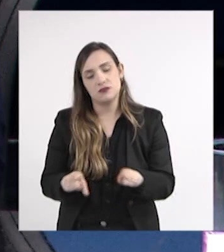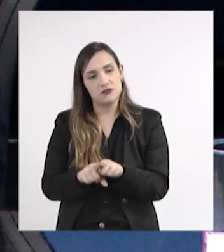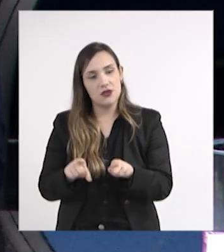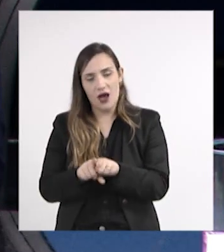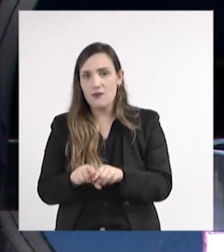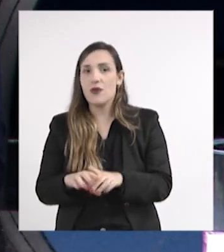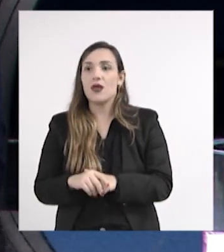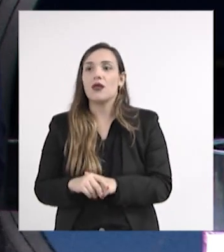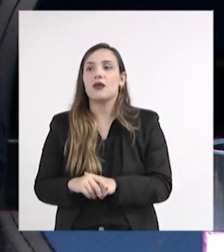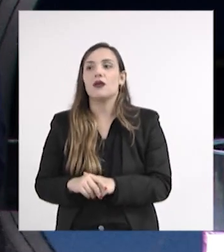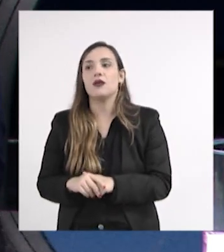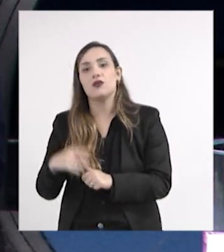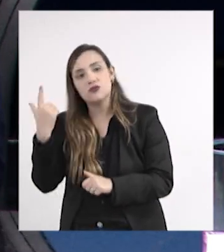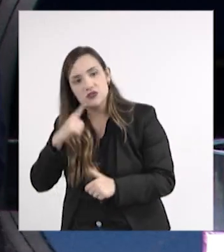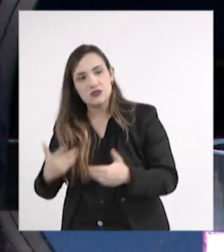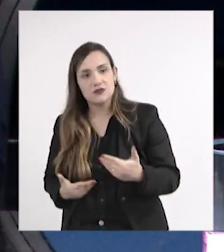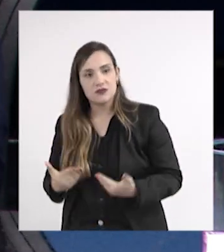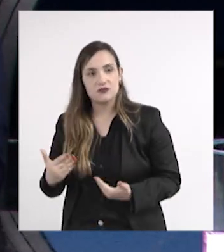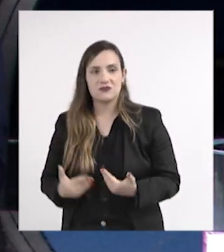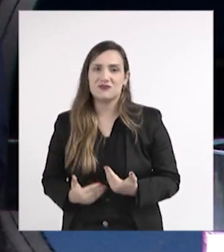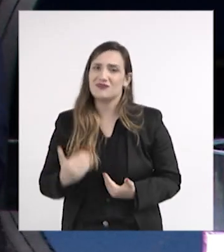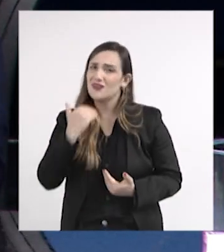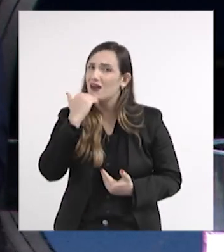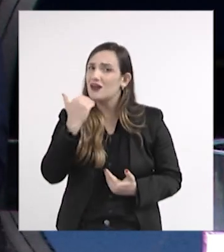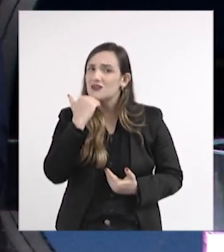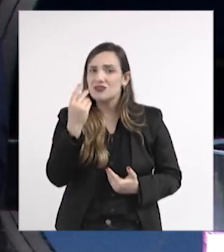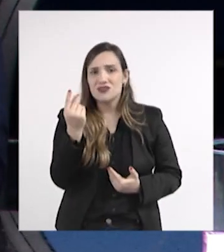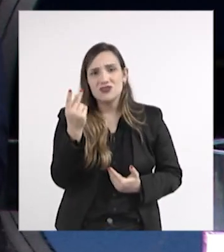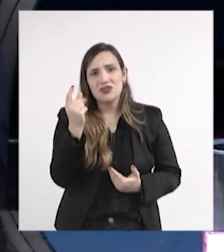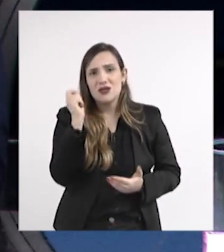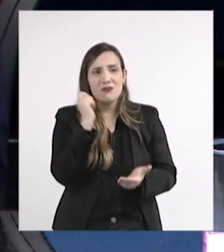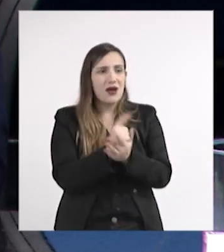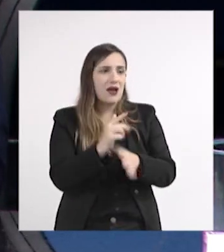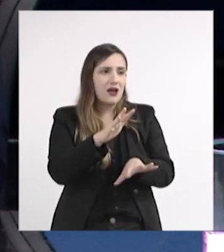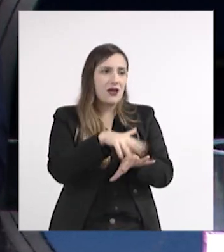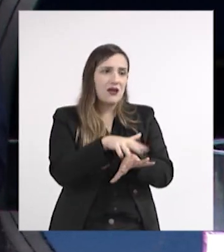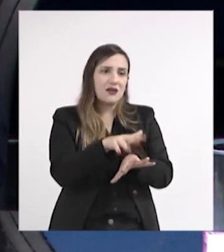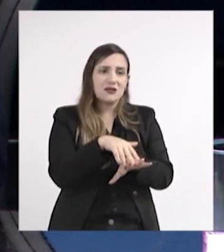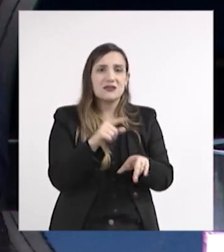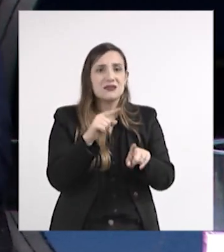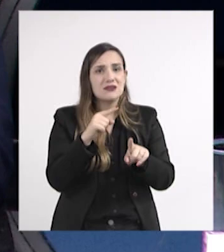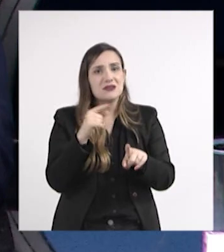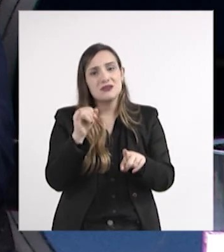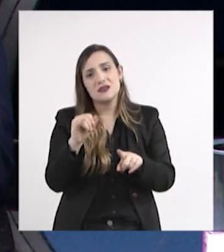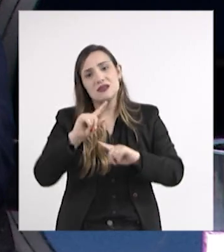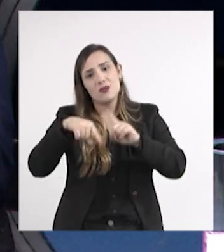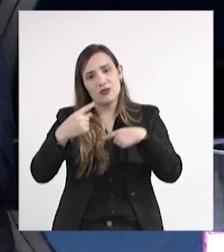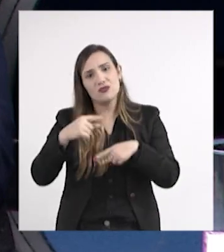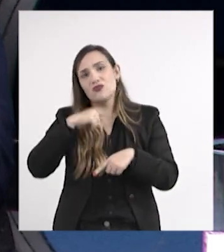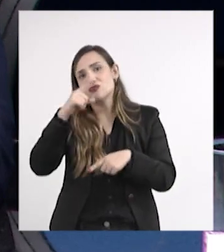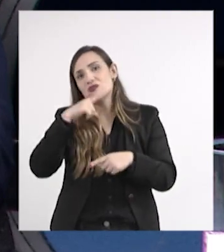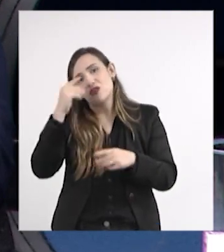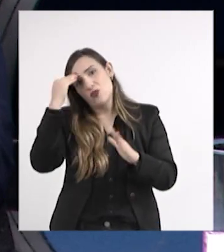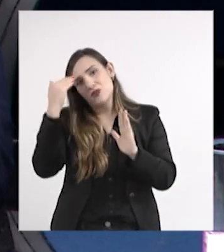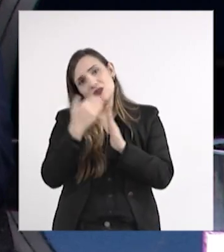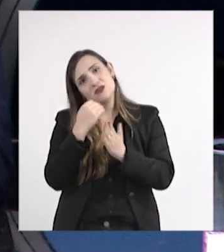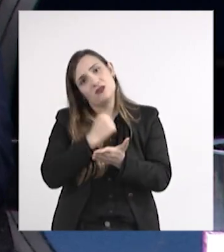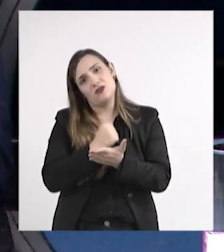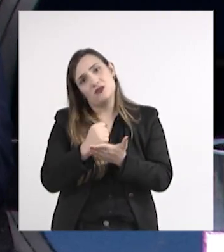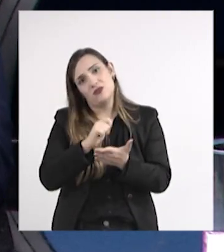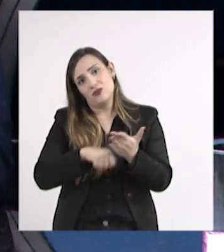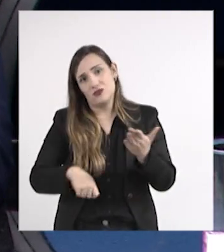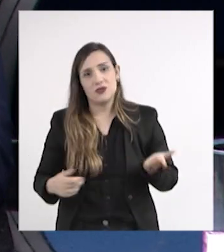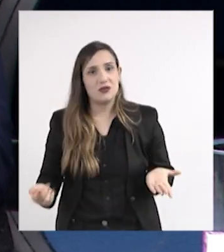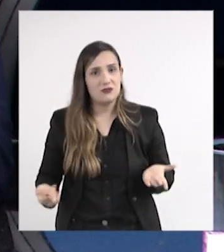tarifas populares que não se coadunem com a execução contratual e depois tenhamos problemas de